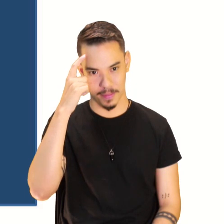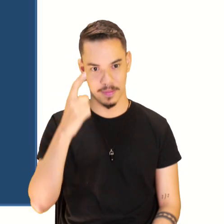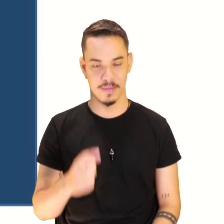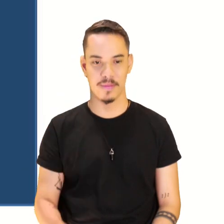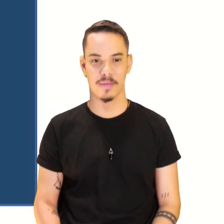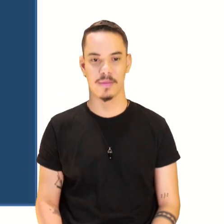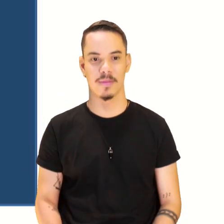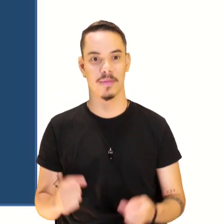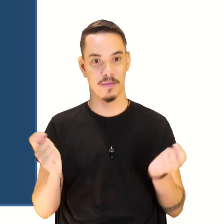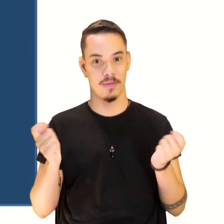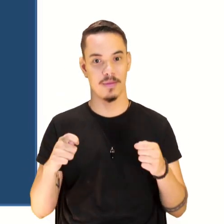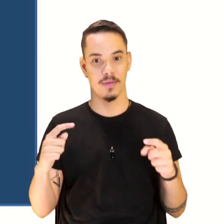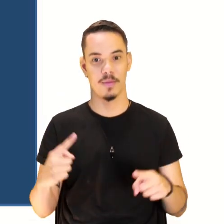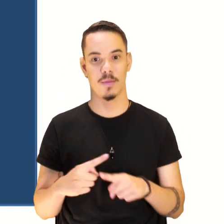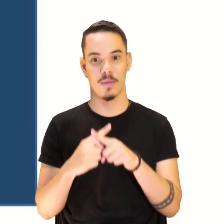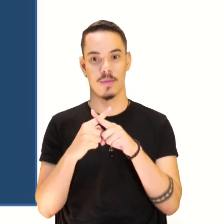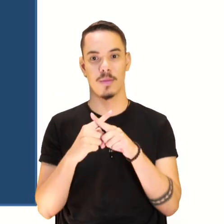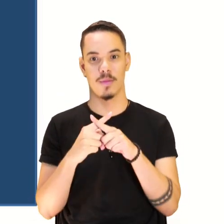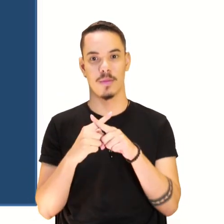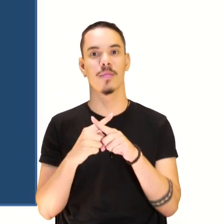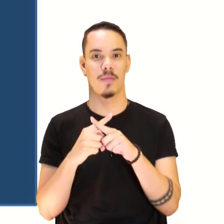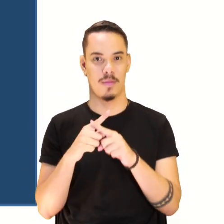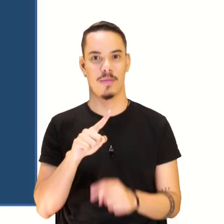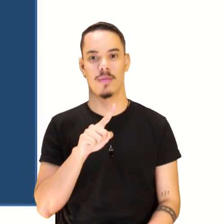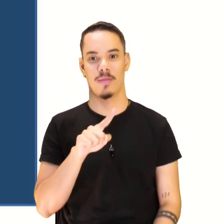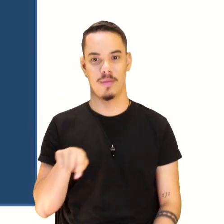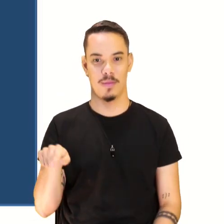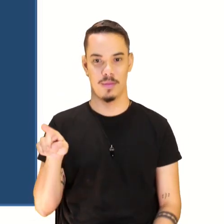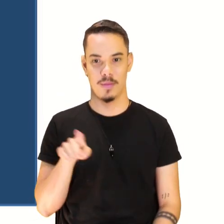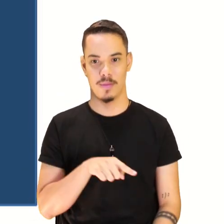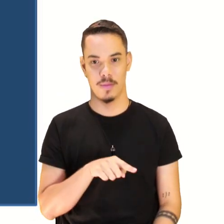dá para multiplicar o quê cruzado